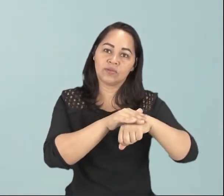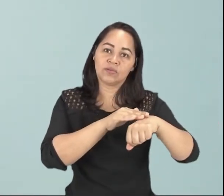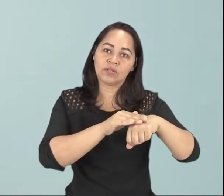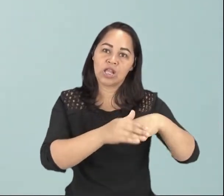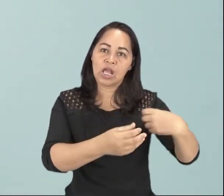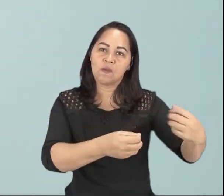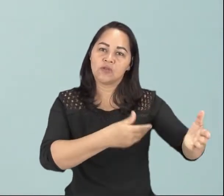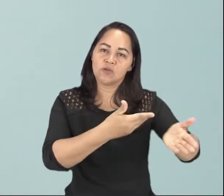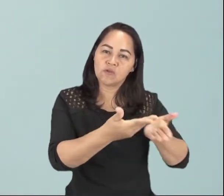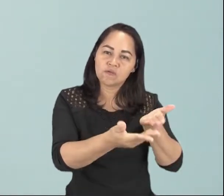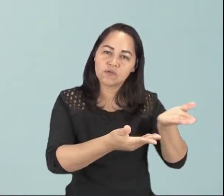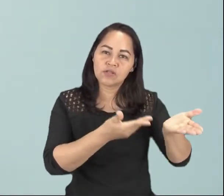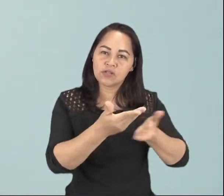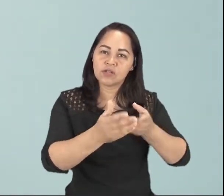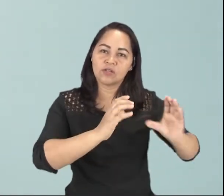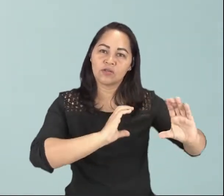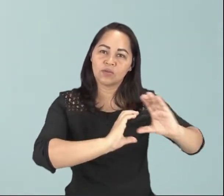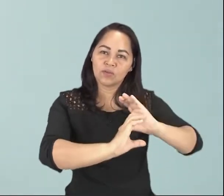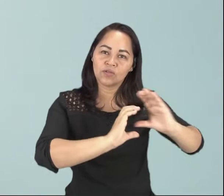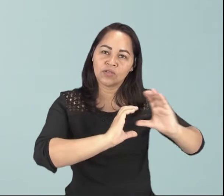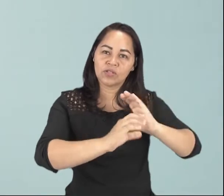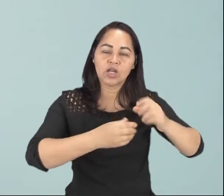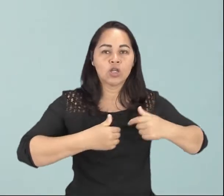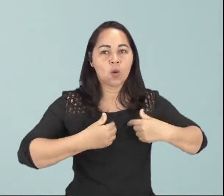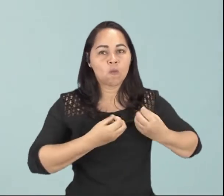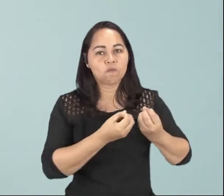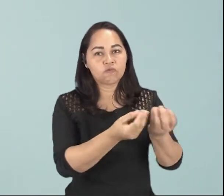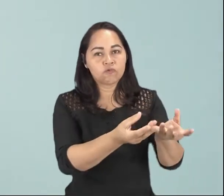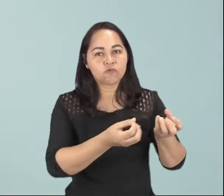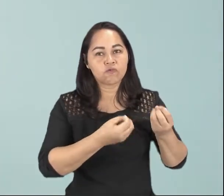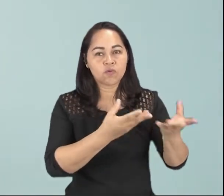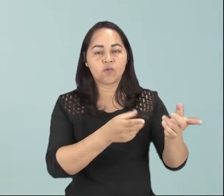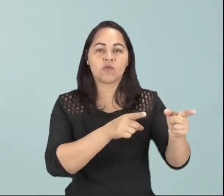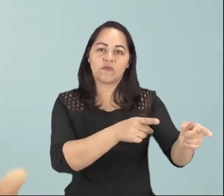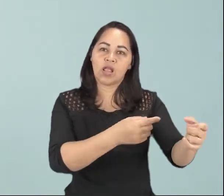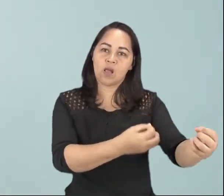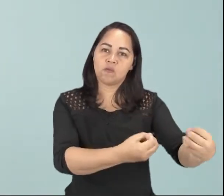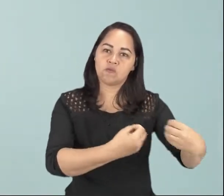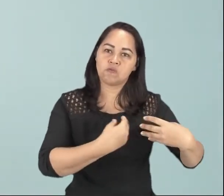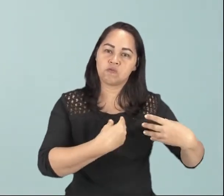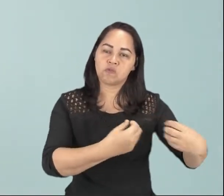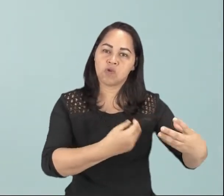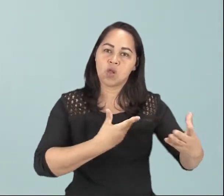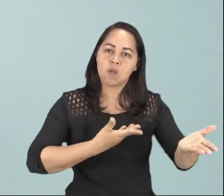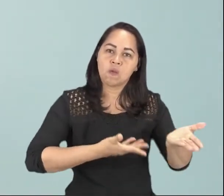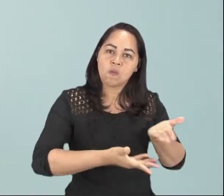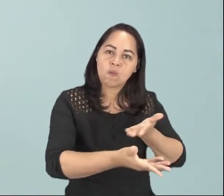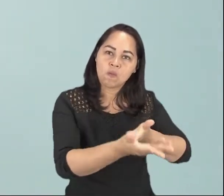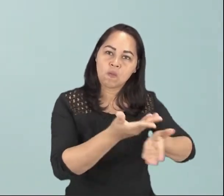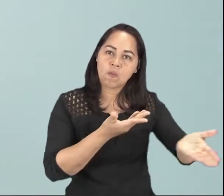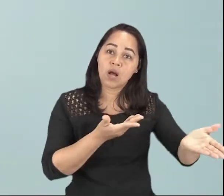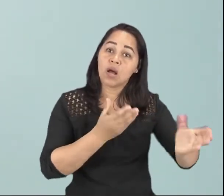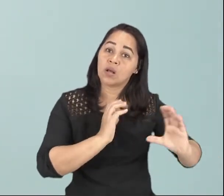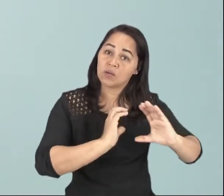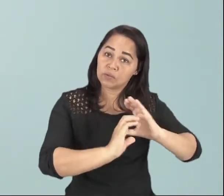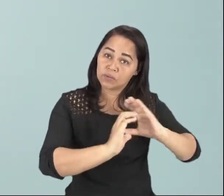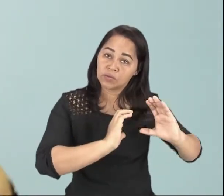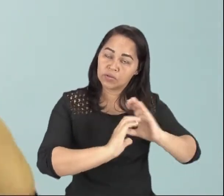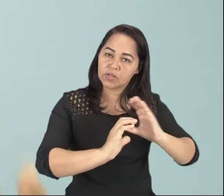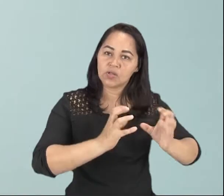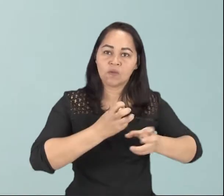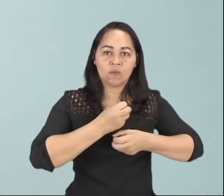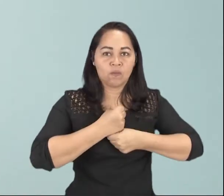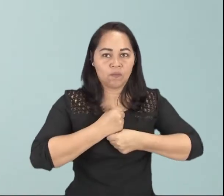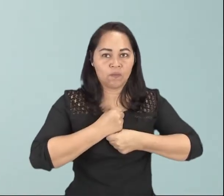os anseios da pessoa, você falar sobre os seus anseios. De repente você está passando um momento difícil e você se sente confiante o suficiente